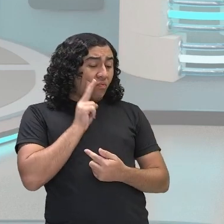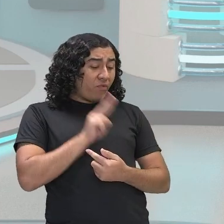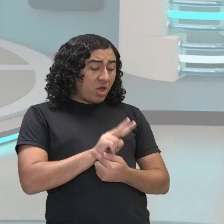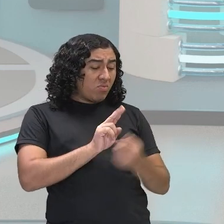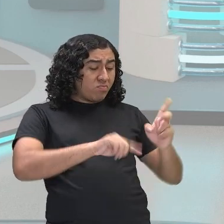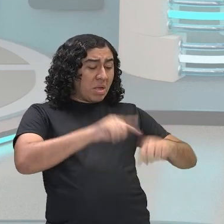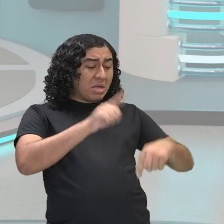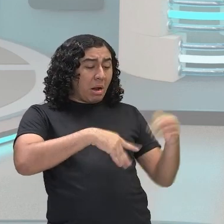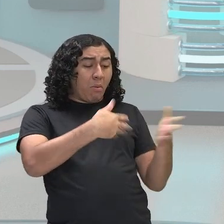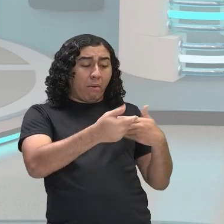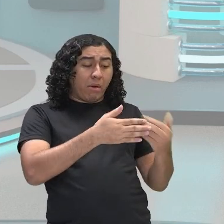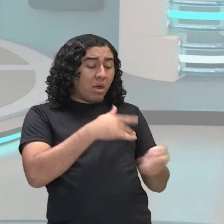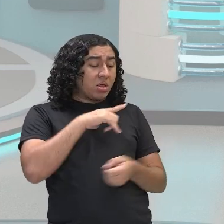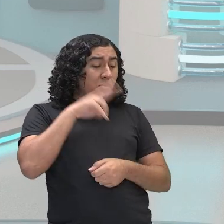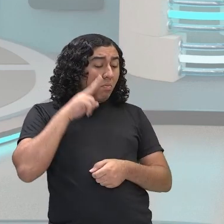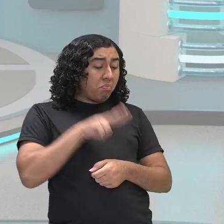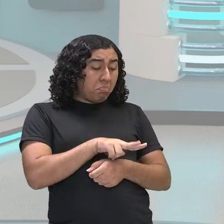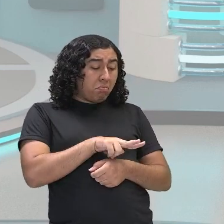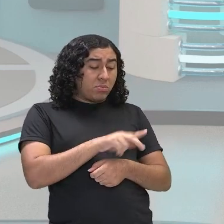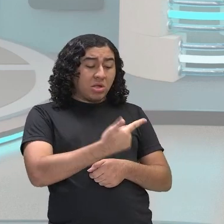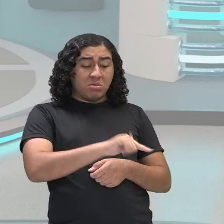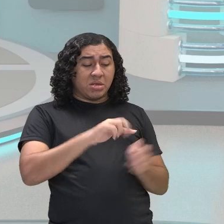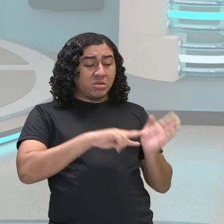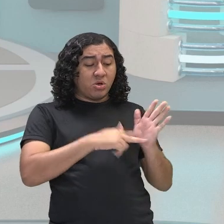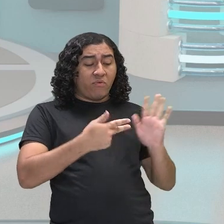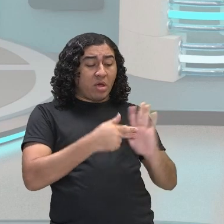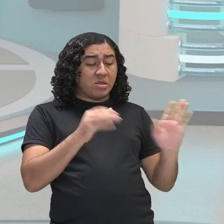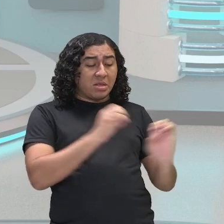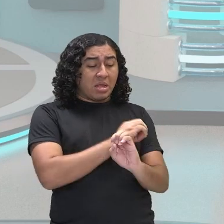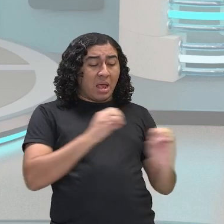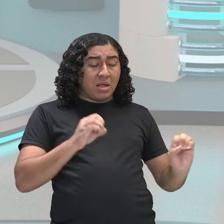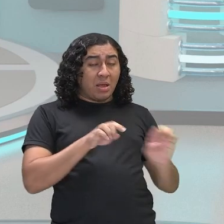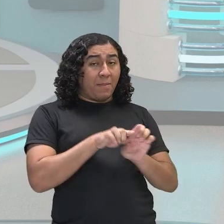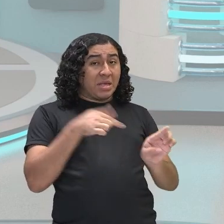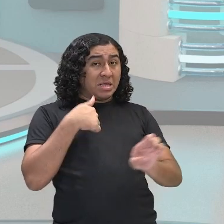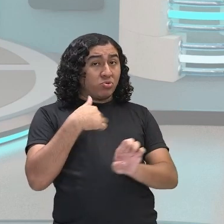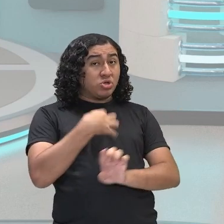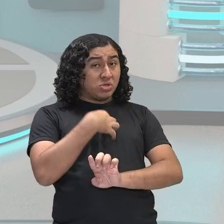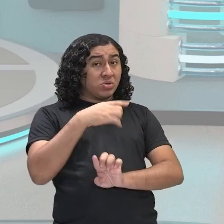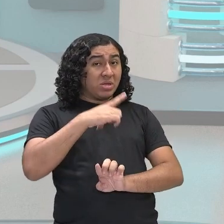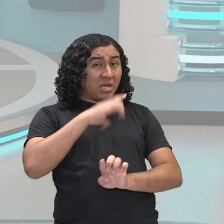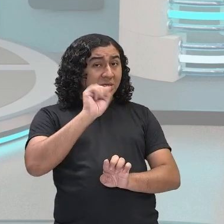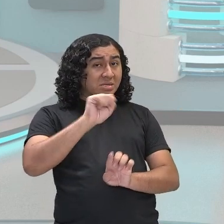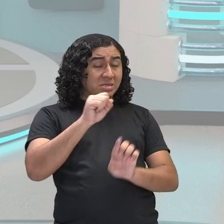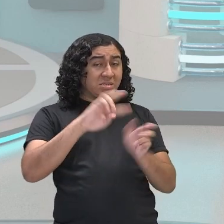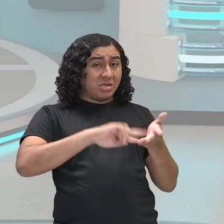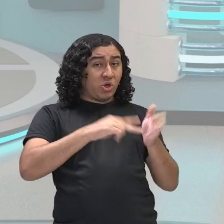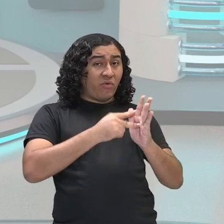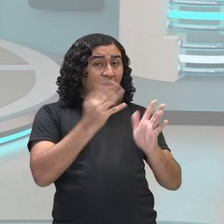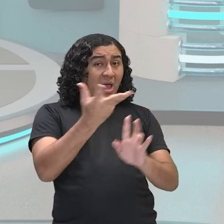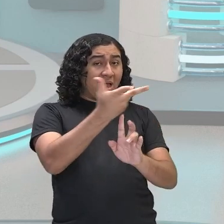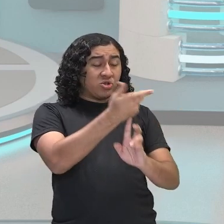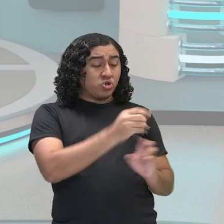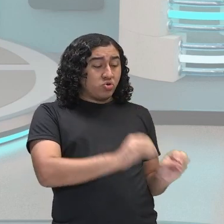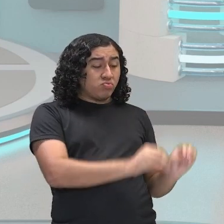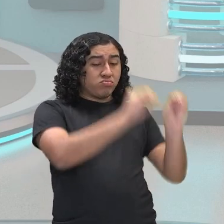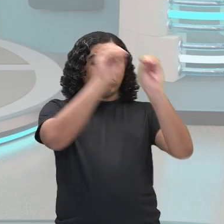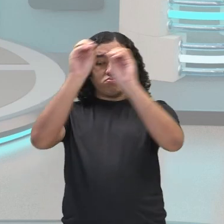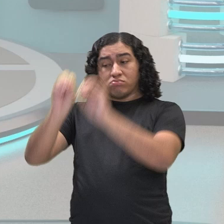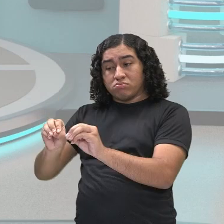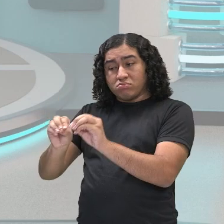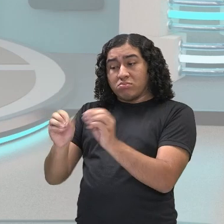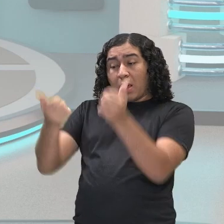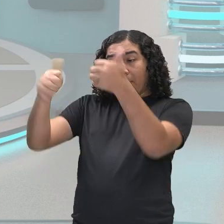esteja parecendo sem sentido, mas para mim faz todo sentido. Quantas vezes nós